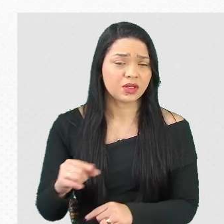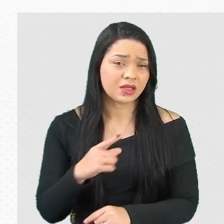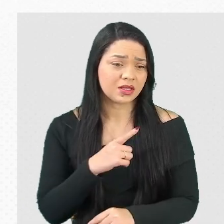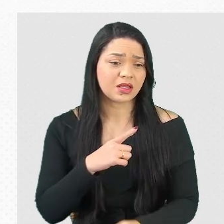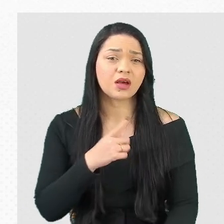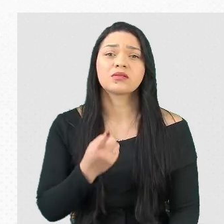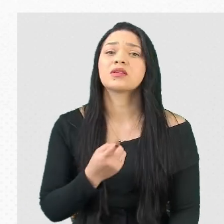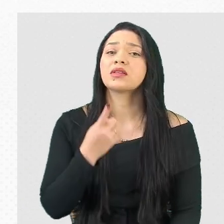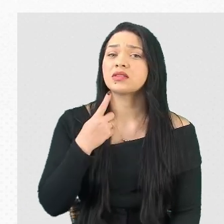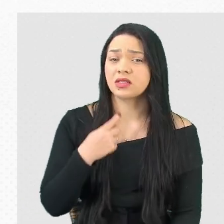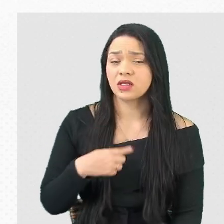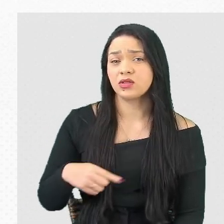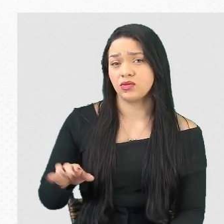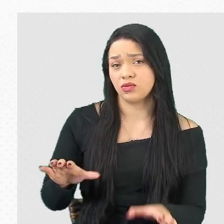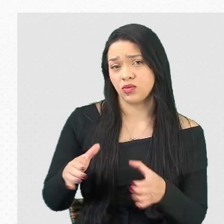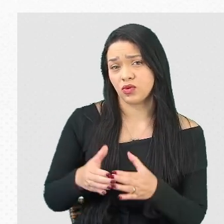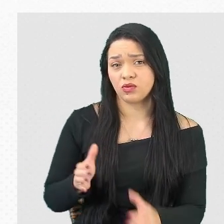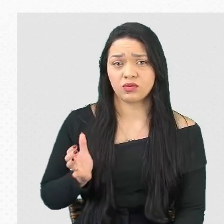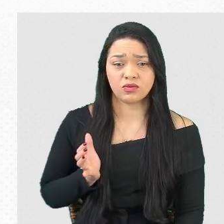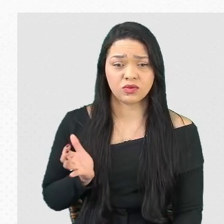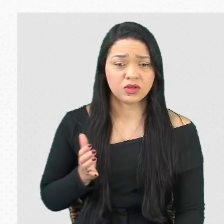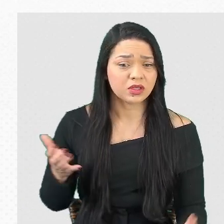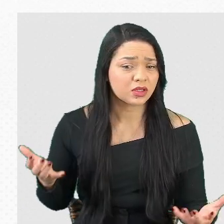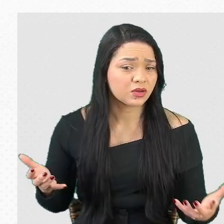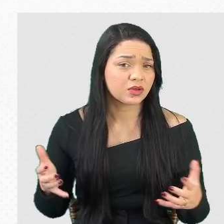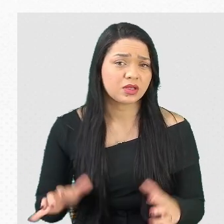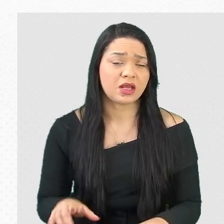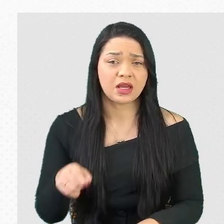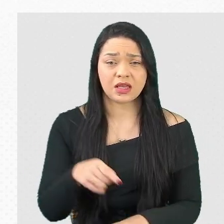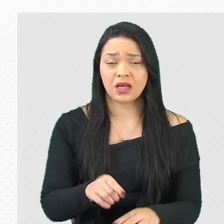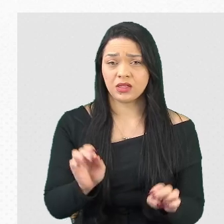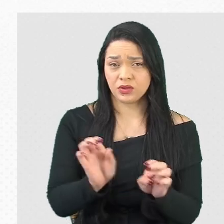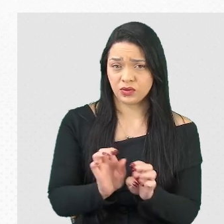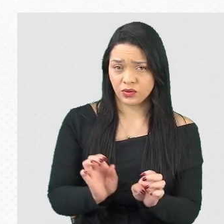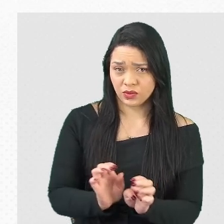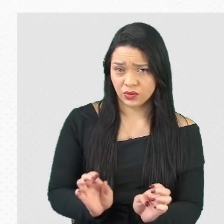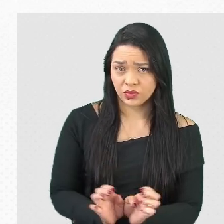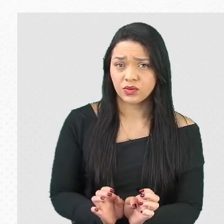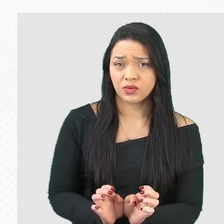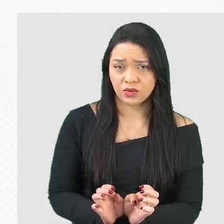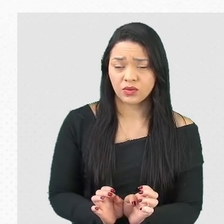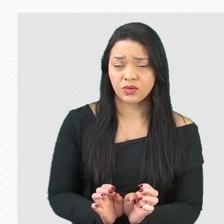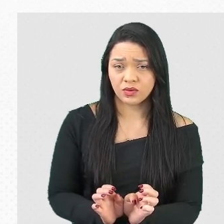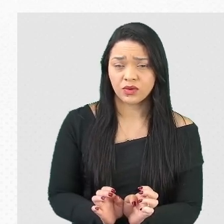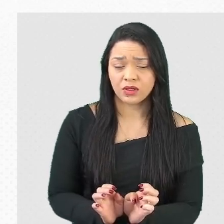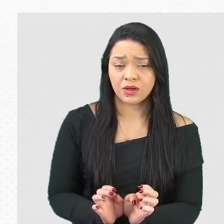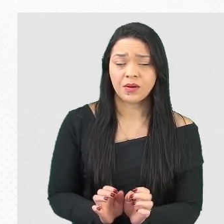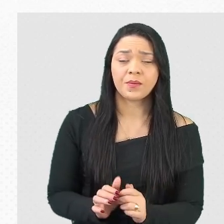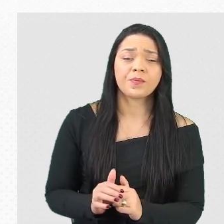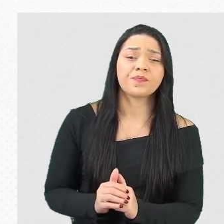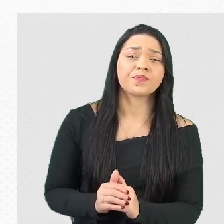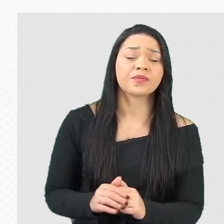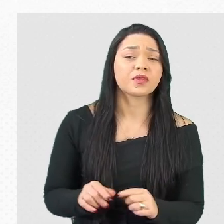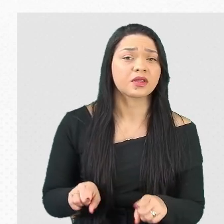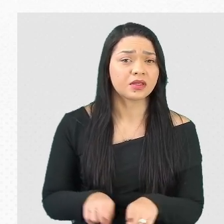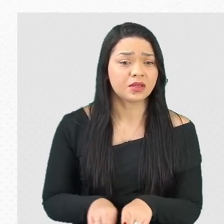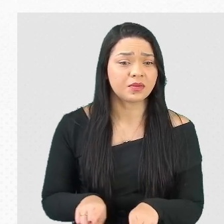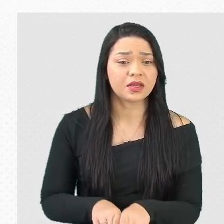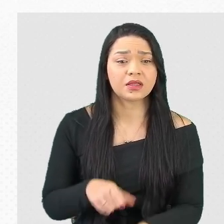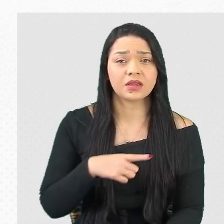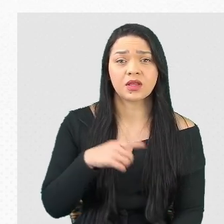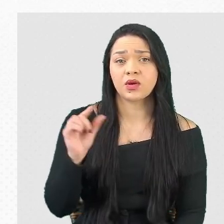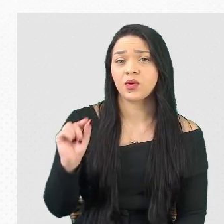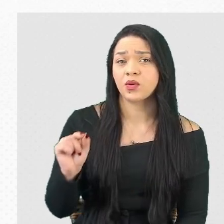desejo da burguesia, que já não queria mais aquela estrutura, né, do antigo regime, e havia, né, um